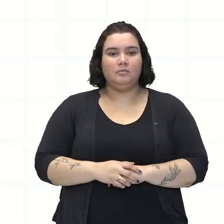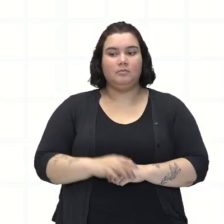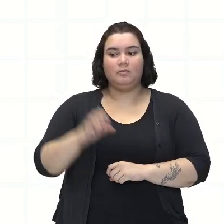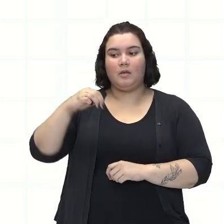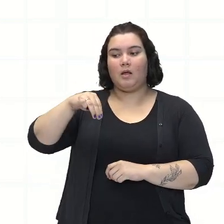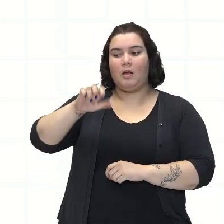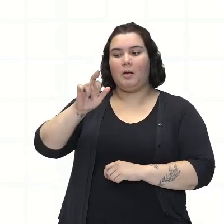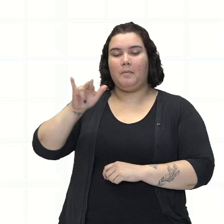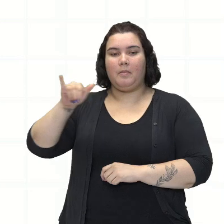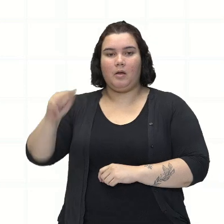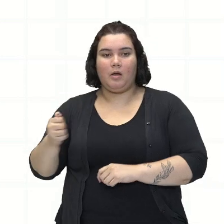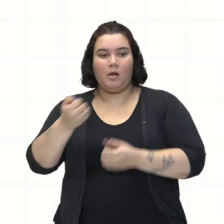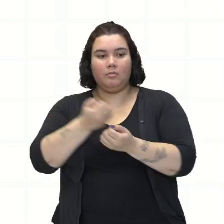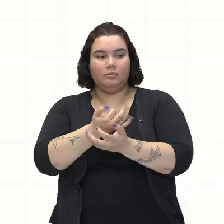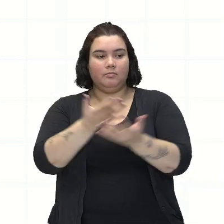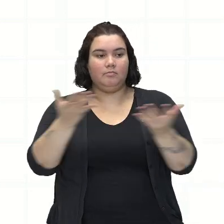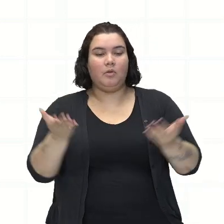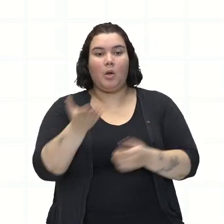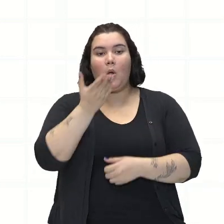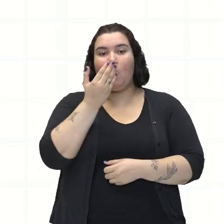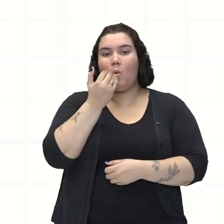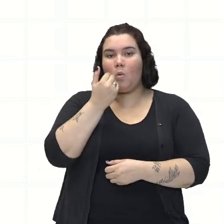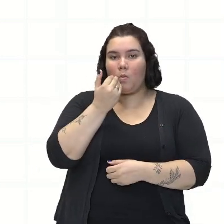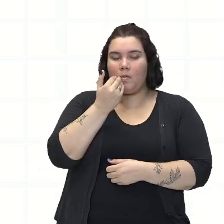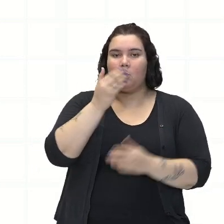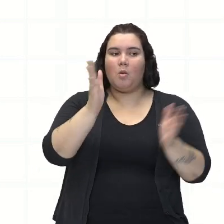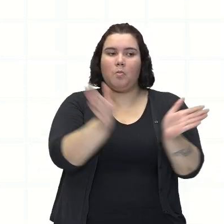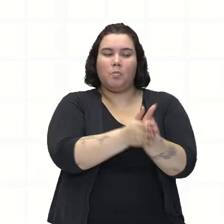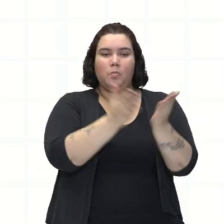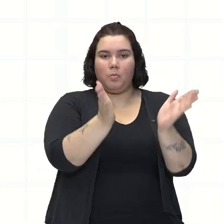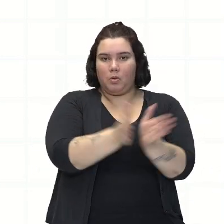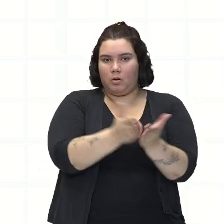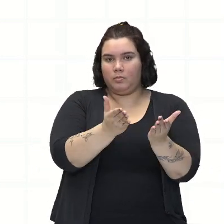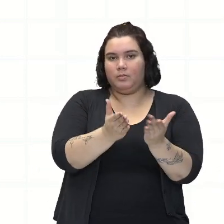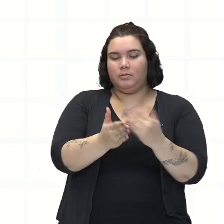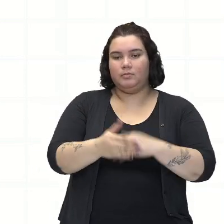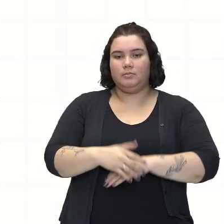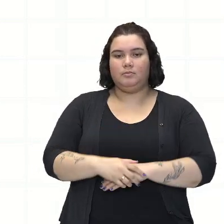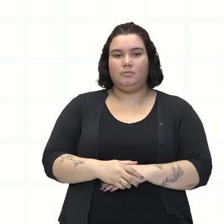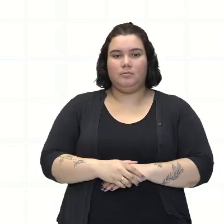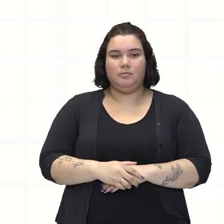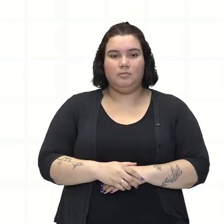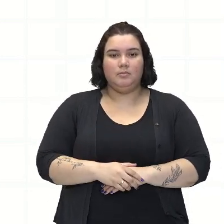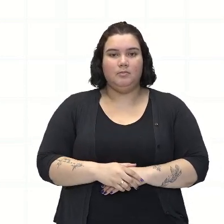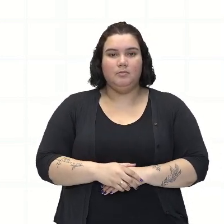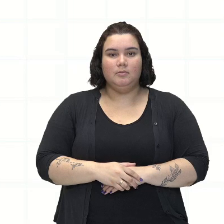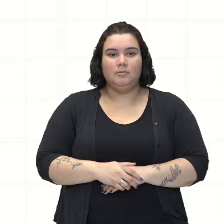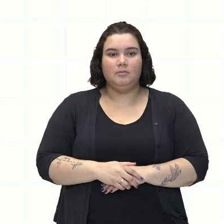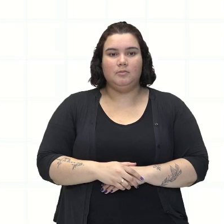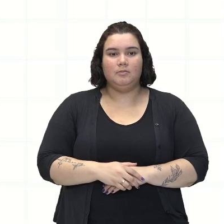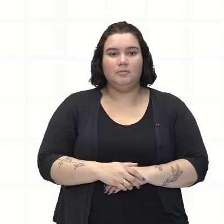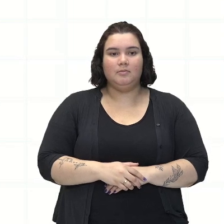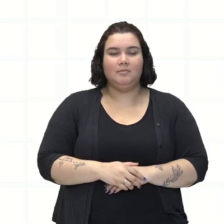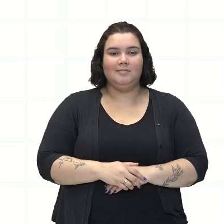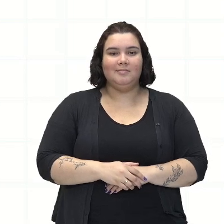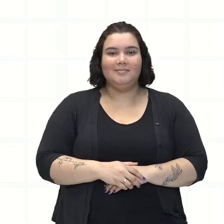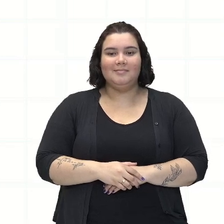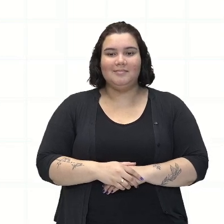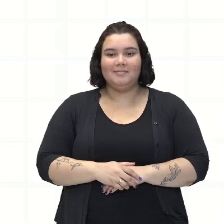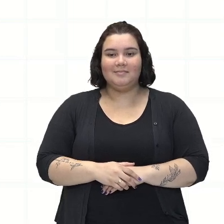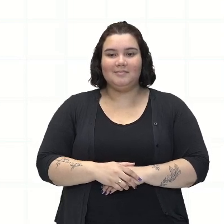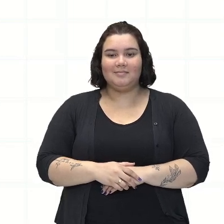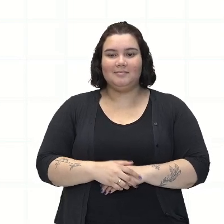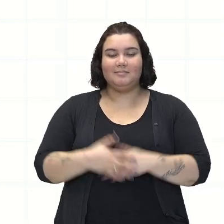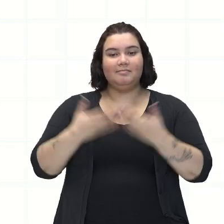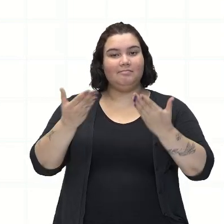Maria oferecia refeições aos pobres, certo? Então, nós